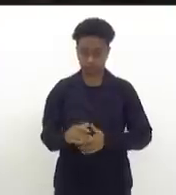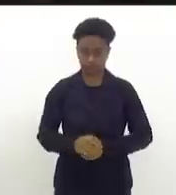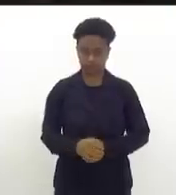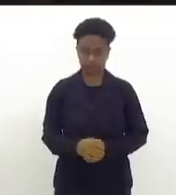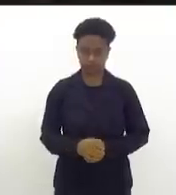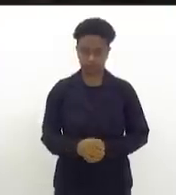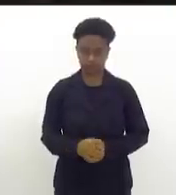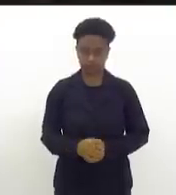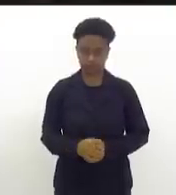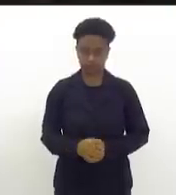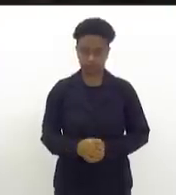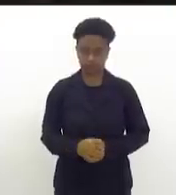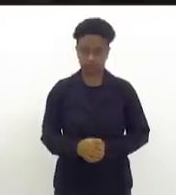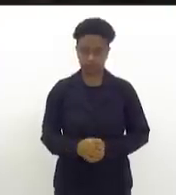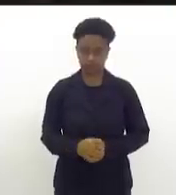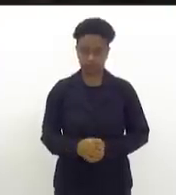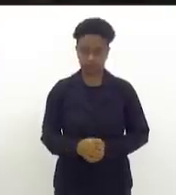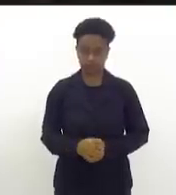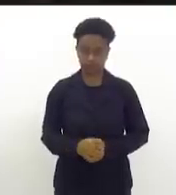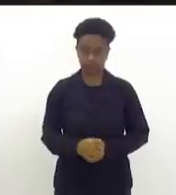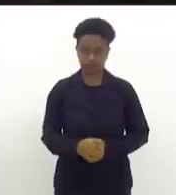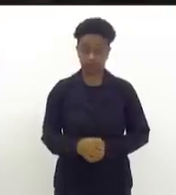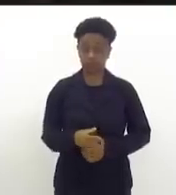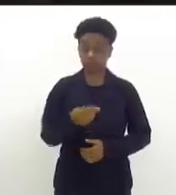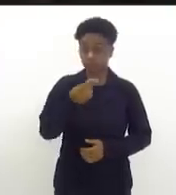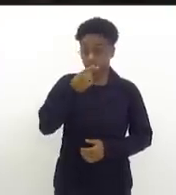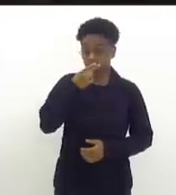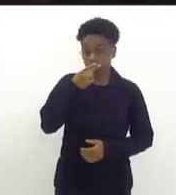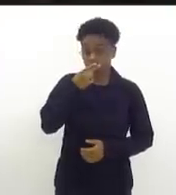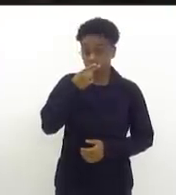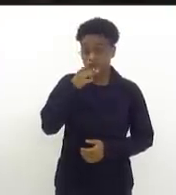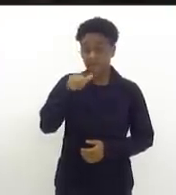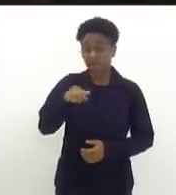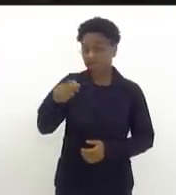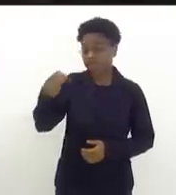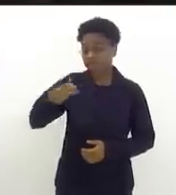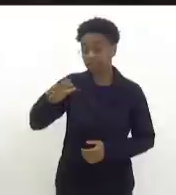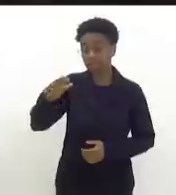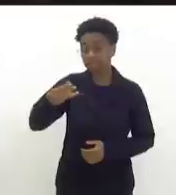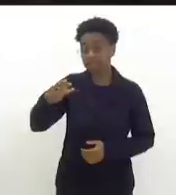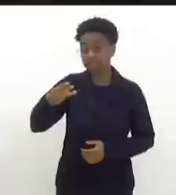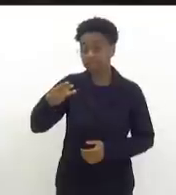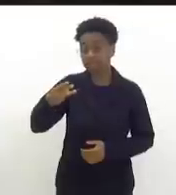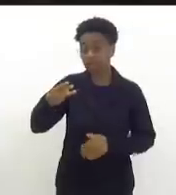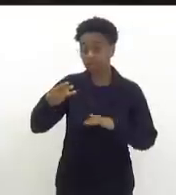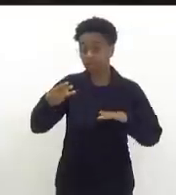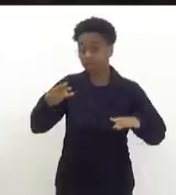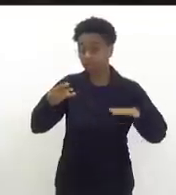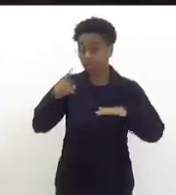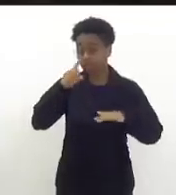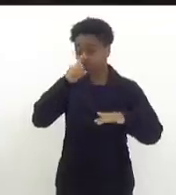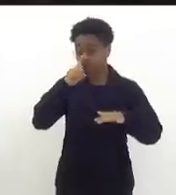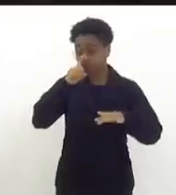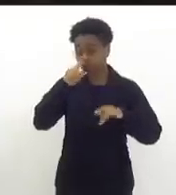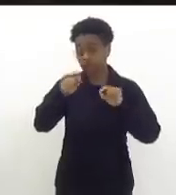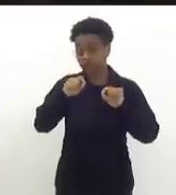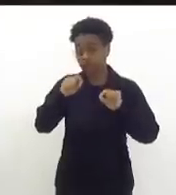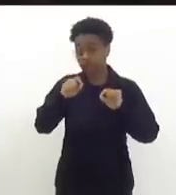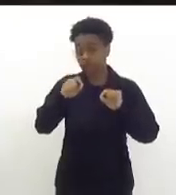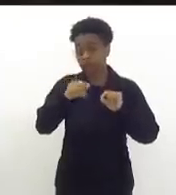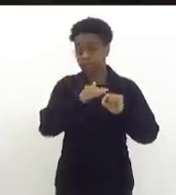o tabagismo é o terceiro fator de risco para anos de vidas